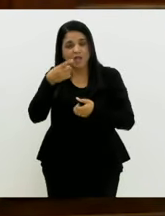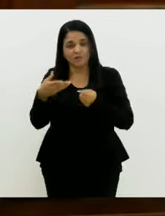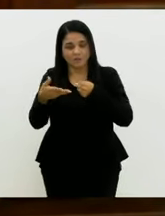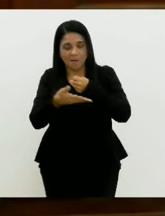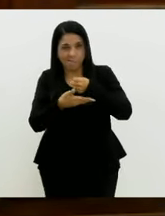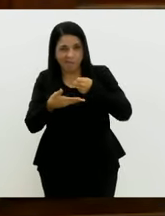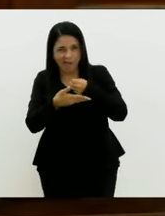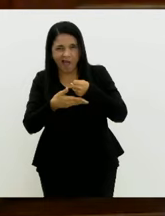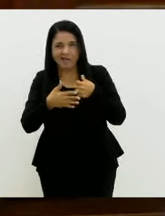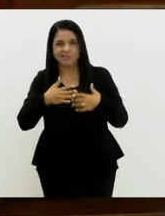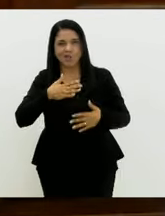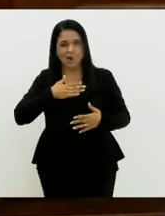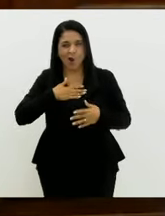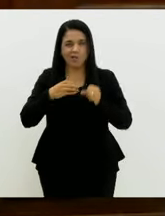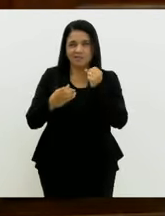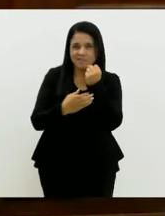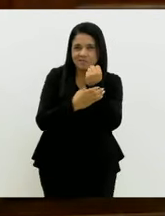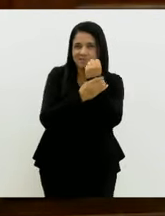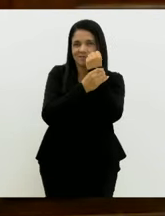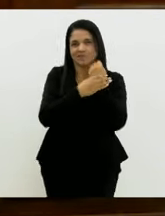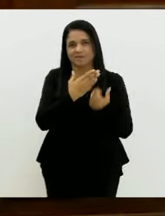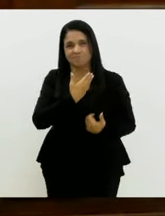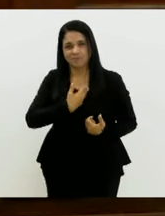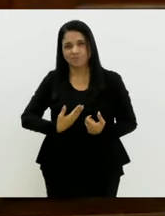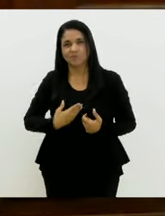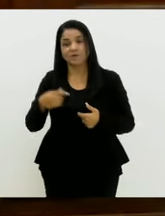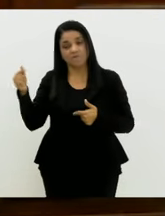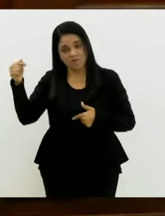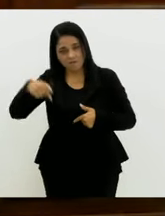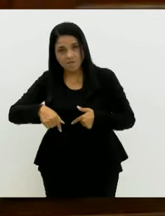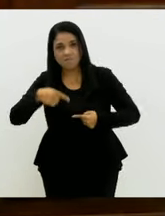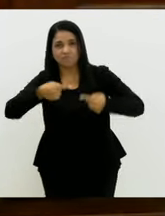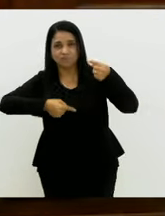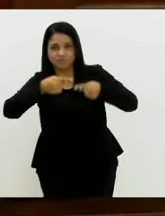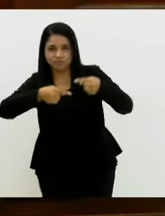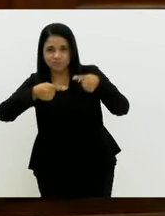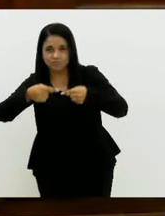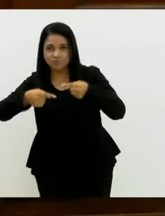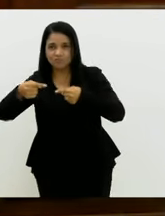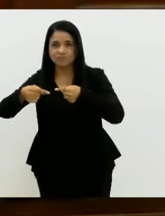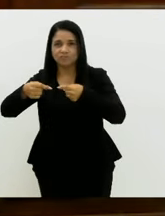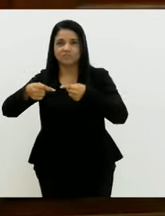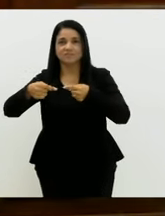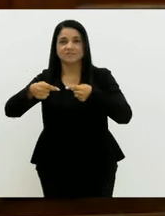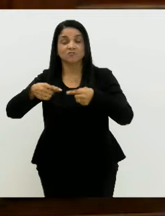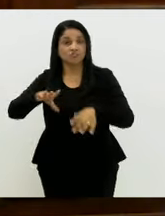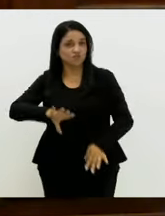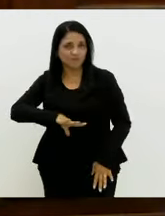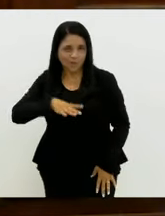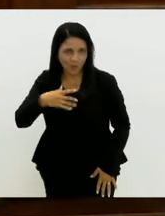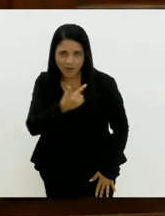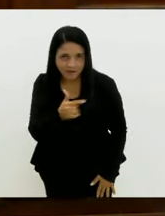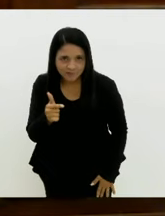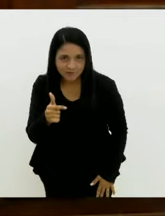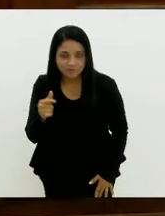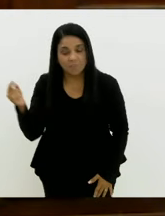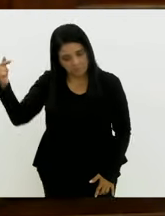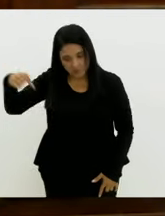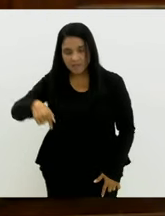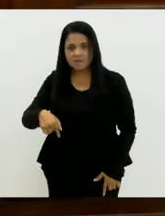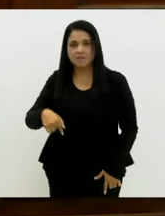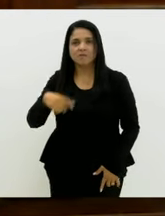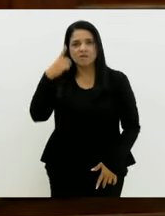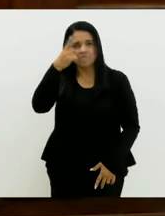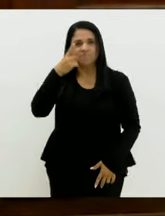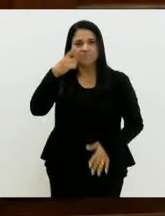muito da questão da segurança pública, trazer isso aí, vir para cá discutir. Se não tiver coragem, manda para a gente aqui, porque aqui tem um deputado que vai fazer leis